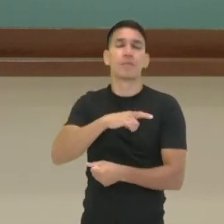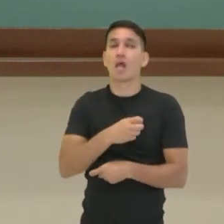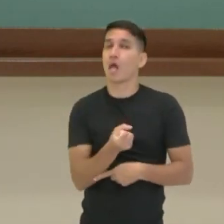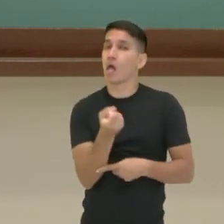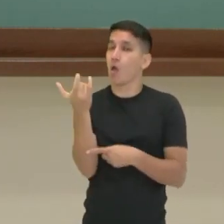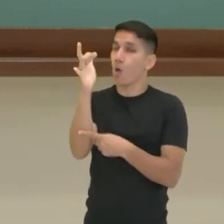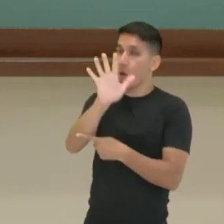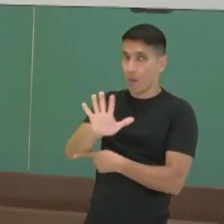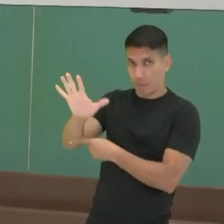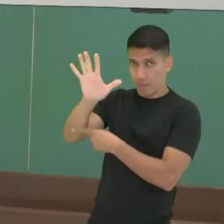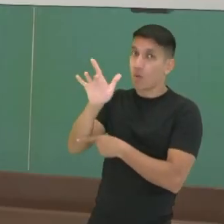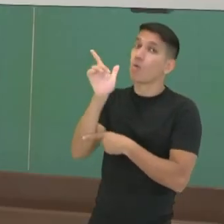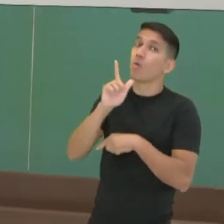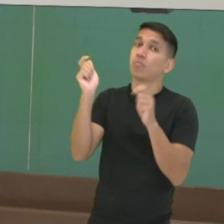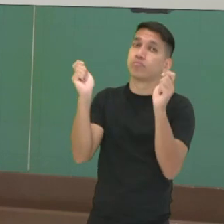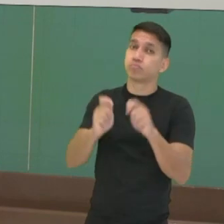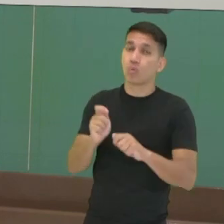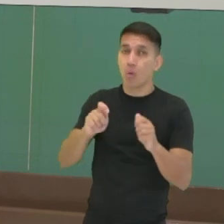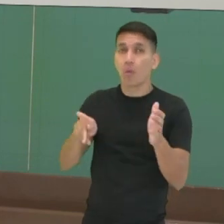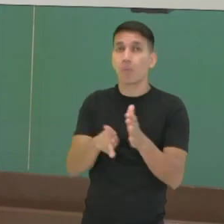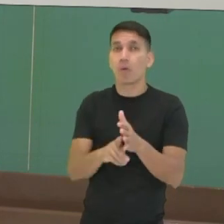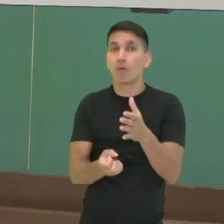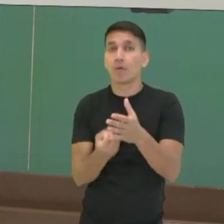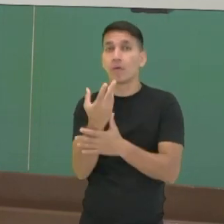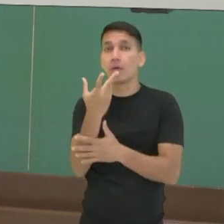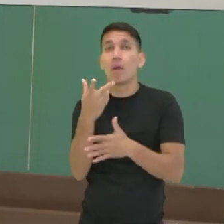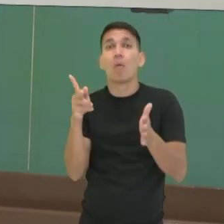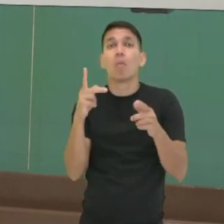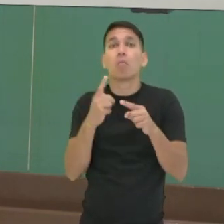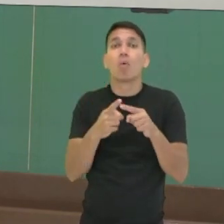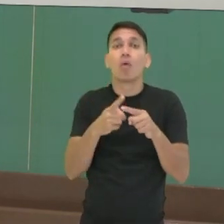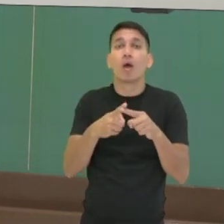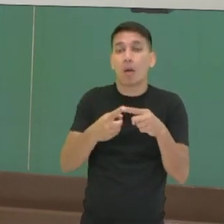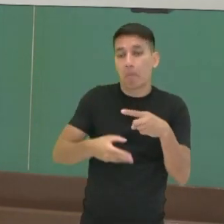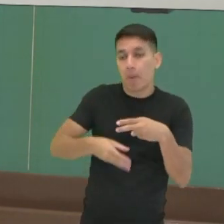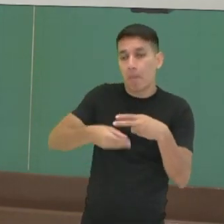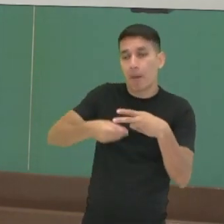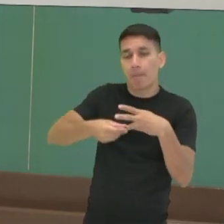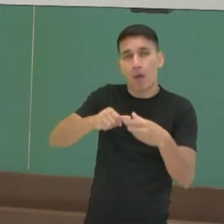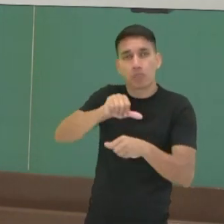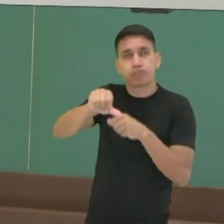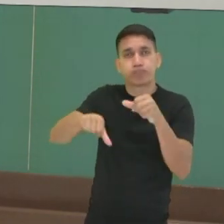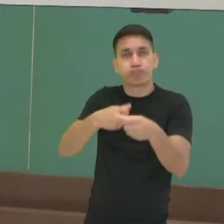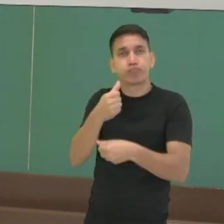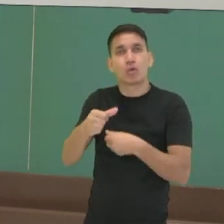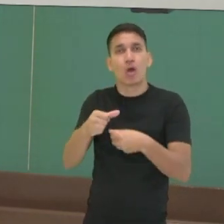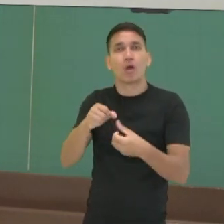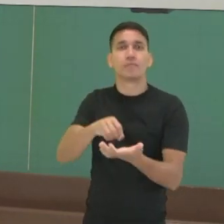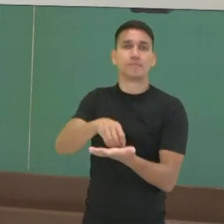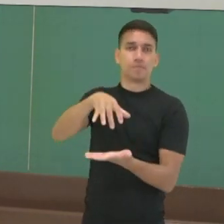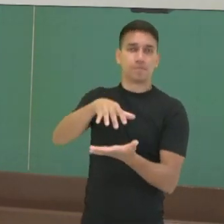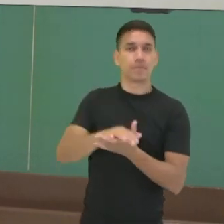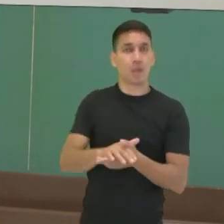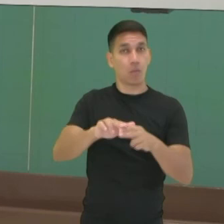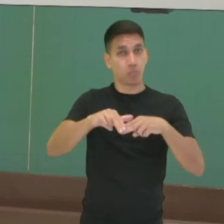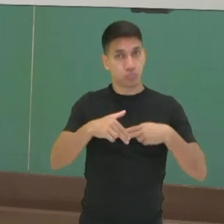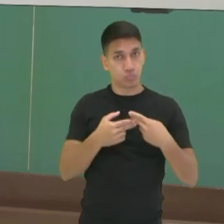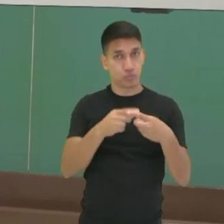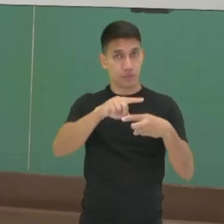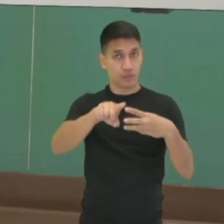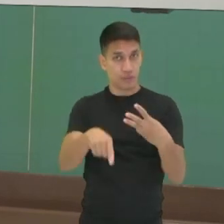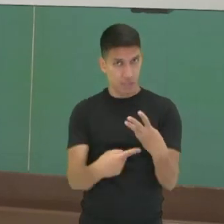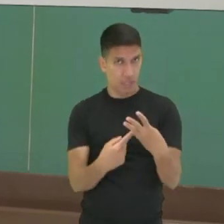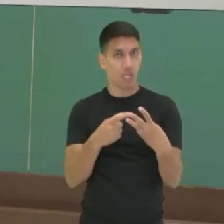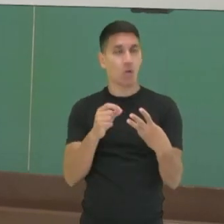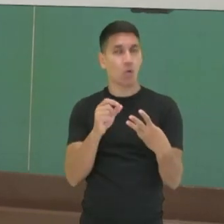figuras podem ser obtidas por meio dessa composição de transformações. Então, eu tenho 3 transformações,